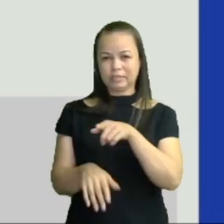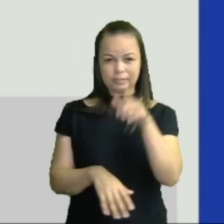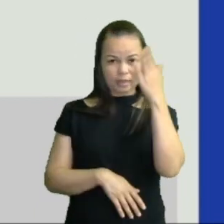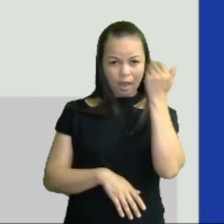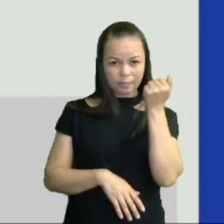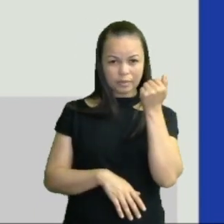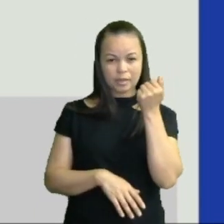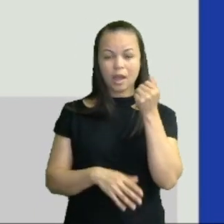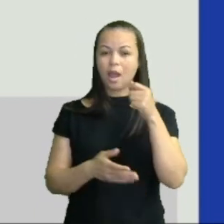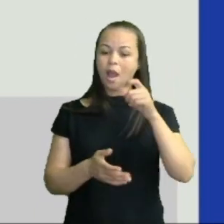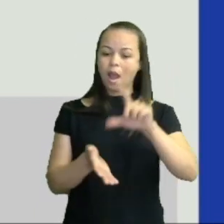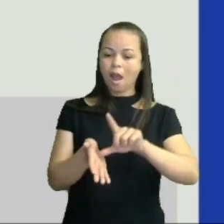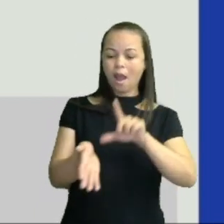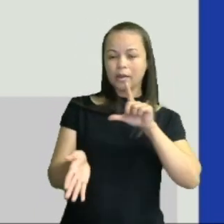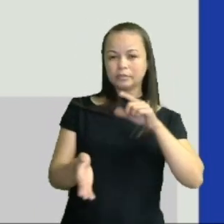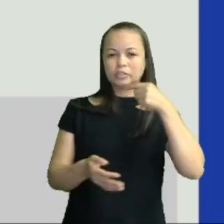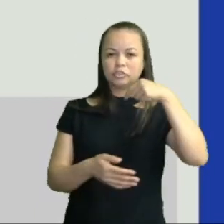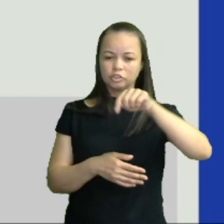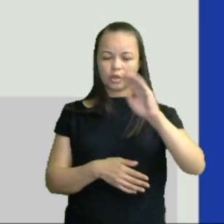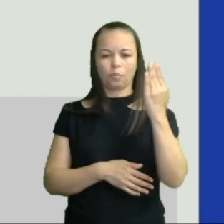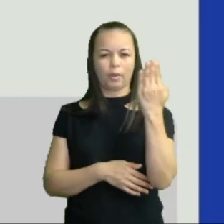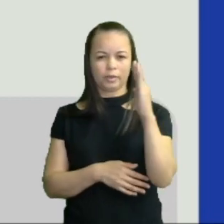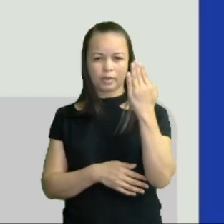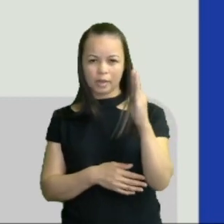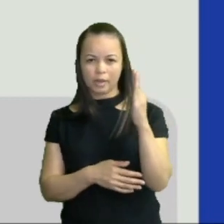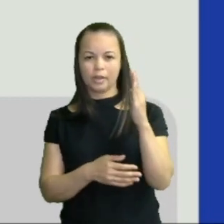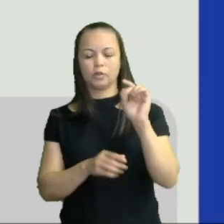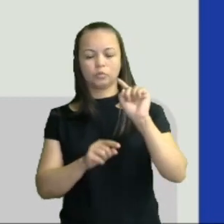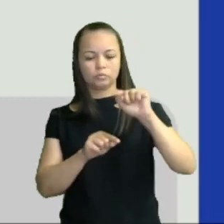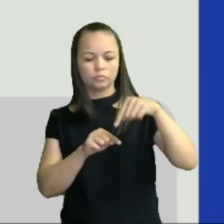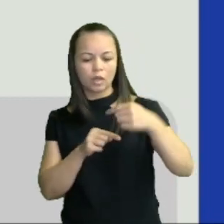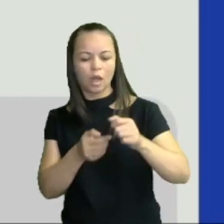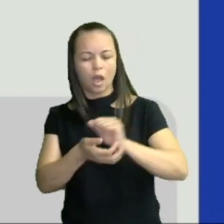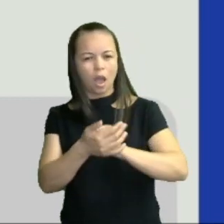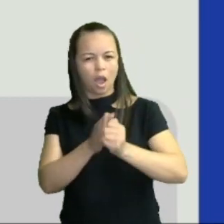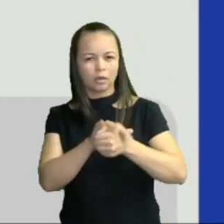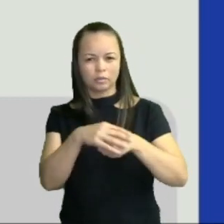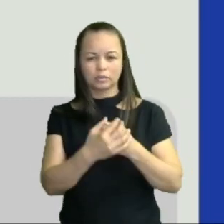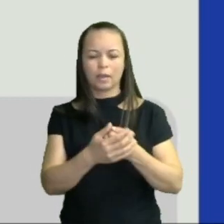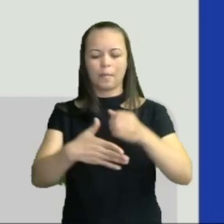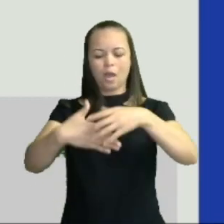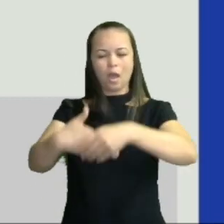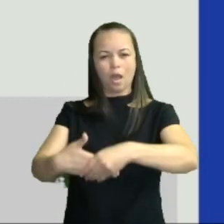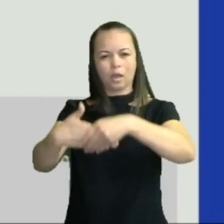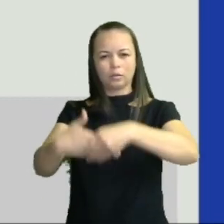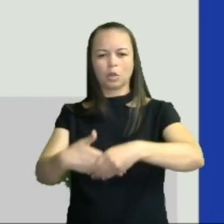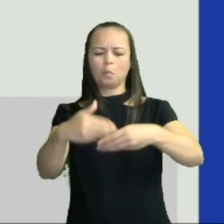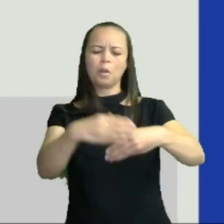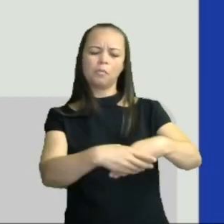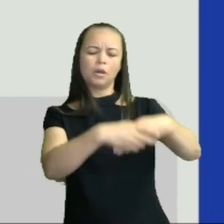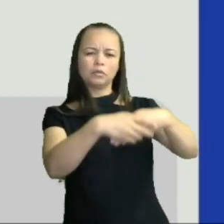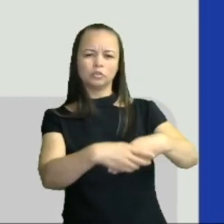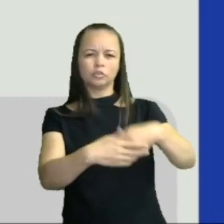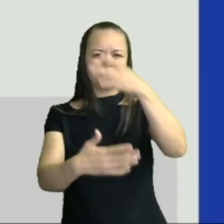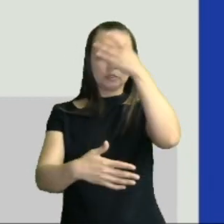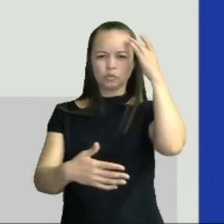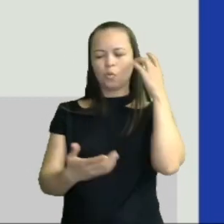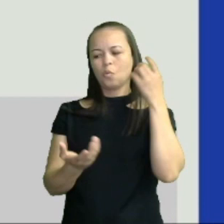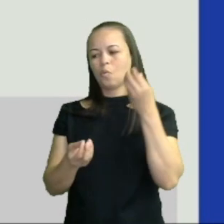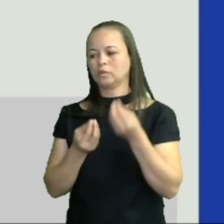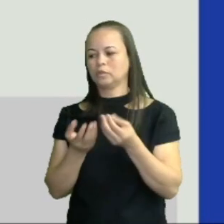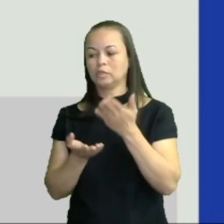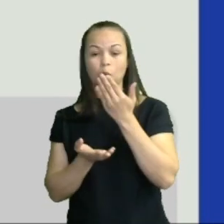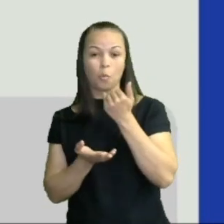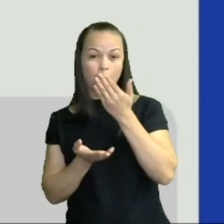banheiro, antes de se alimentar, após apertar a mão de alguém, cumprimentar as pessoas,